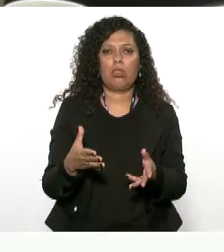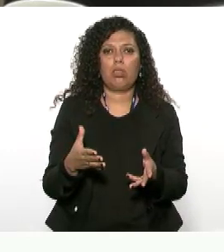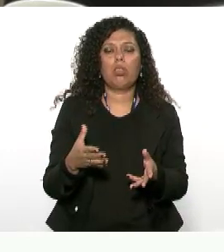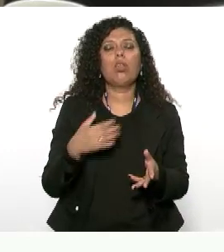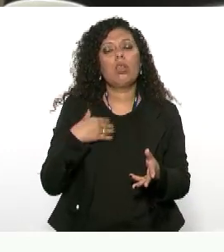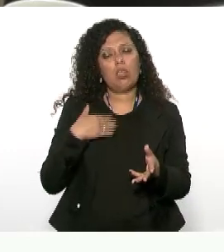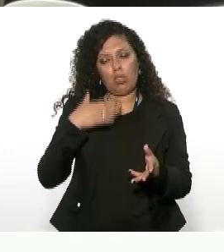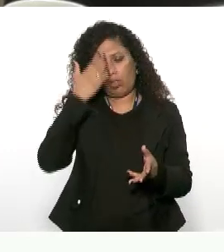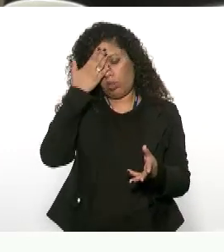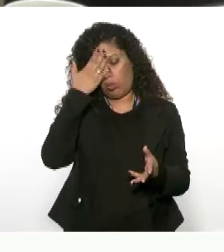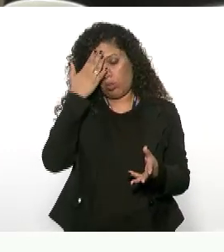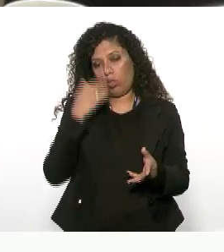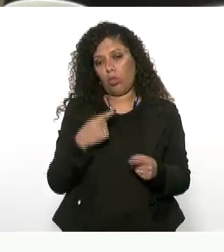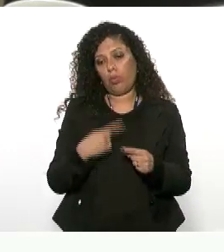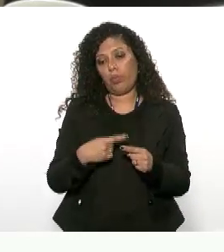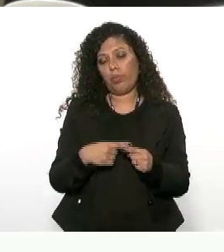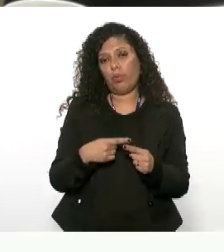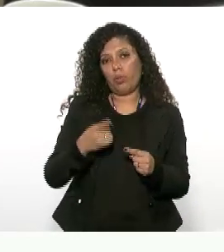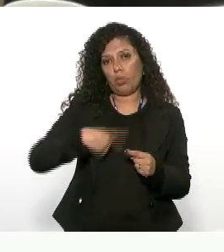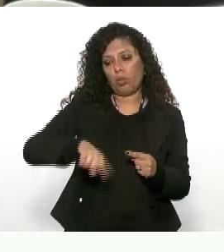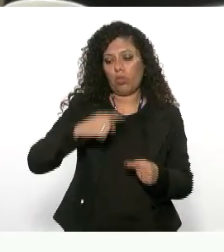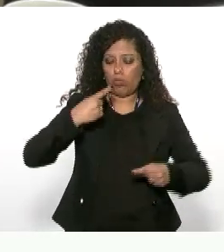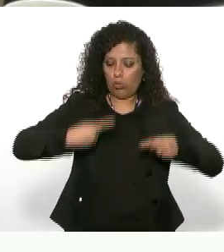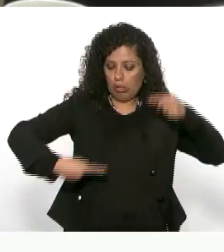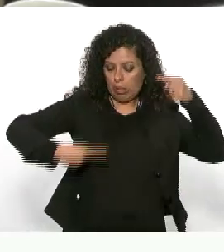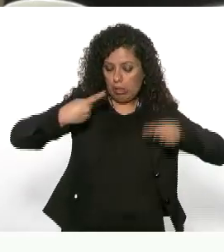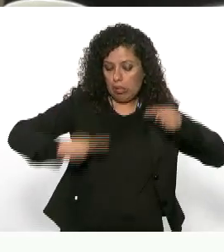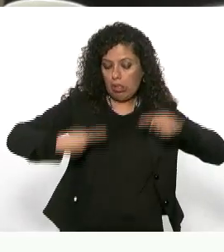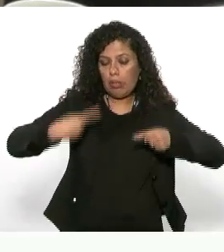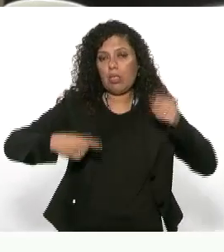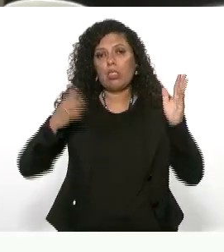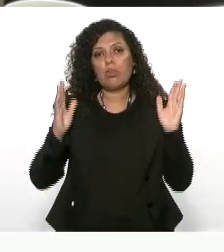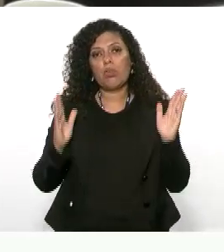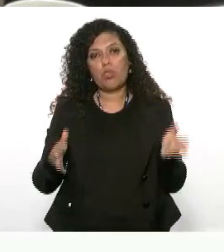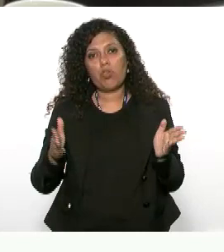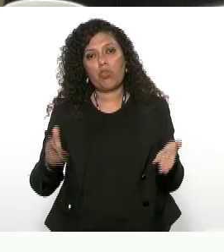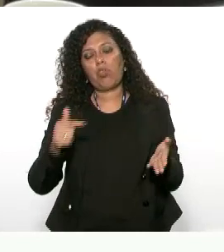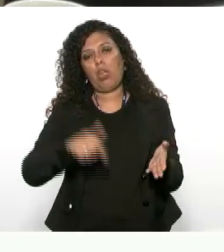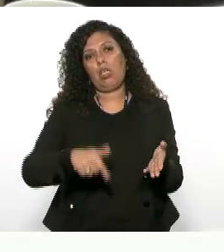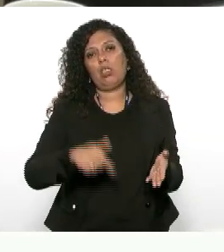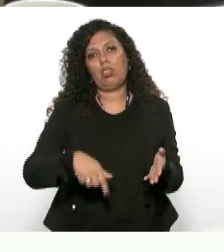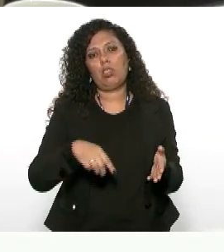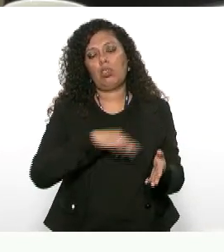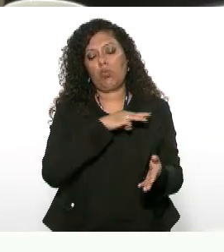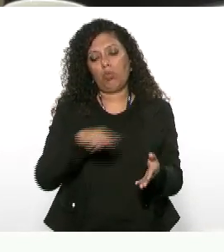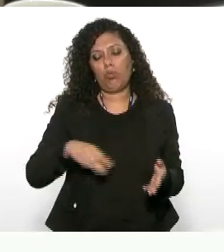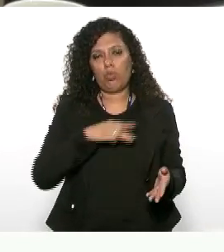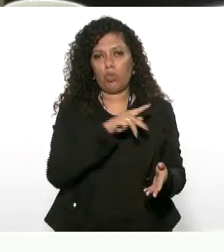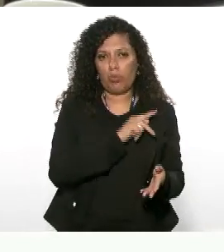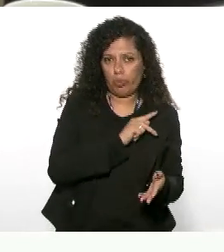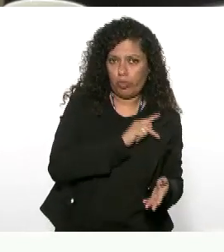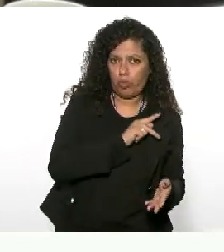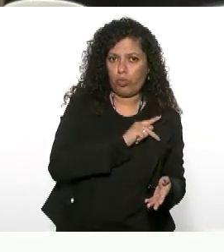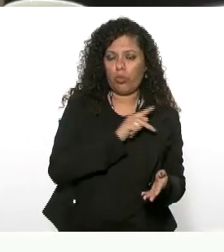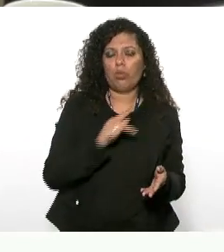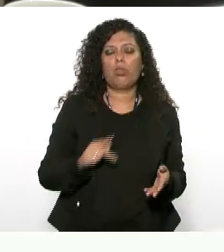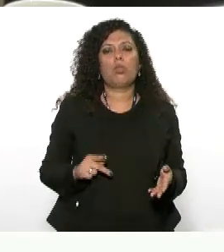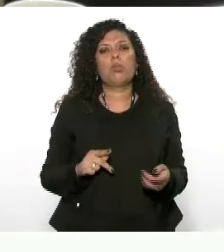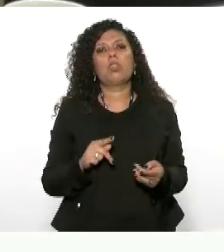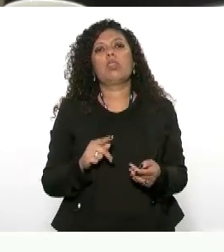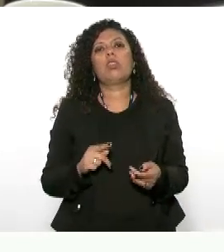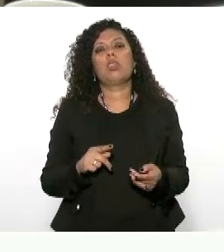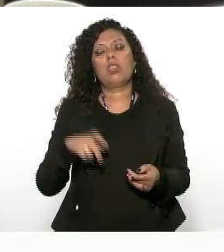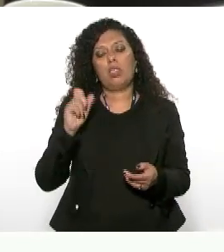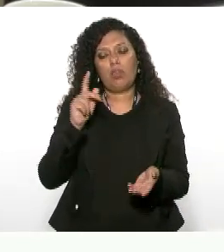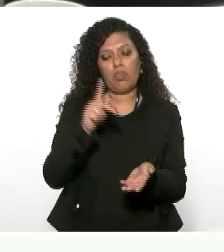tenho certeza porque foi objeto de debate aqui, com uma contribuição Sim, muito importante do Ministério Público nessa questão. E,